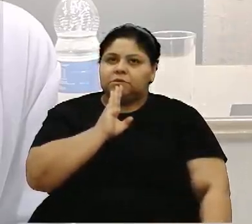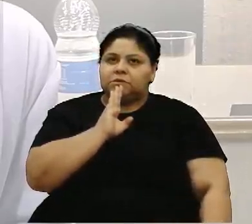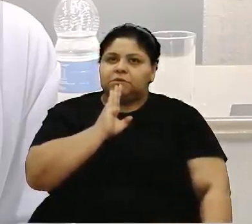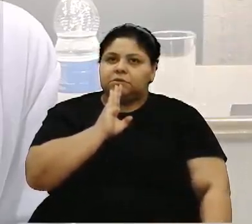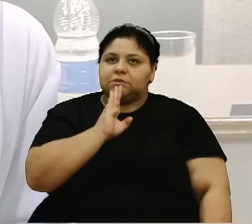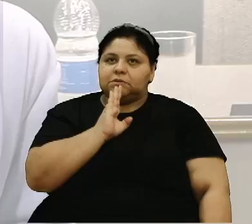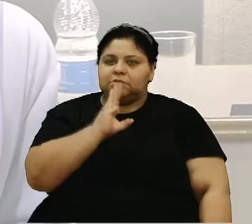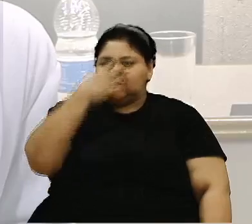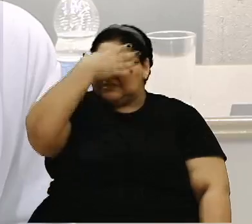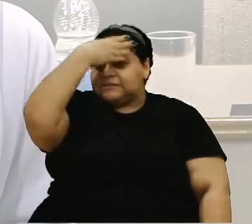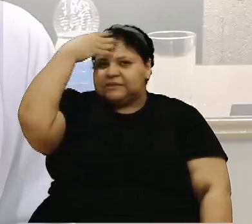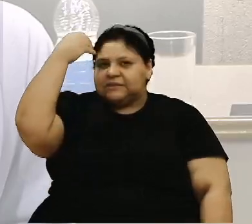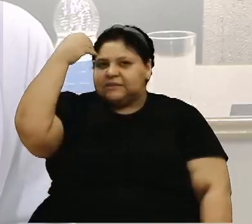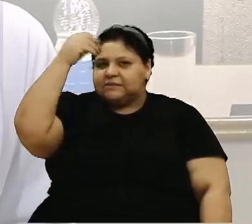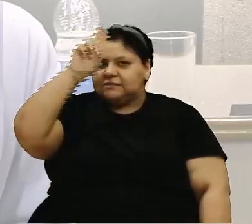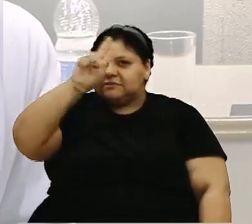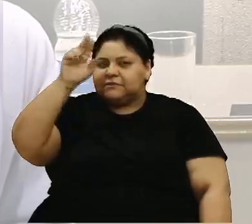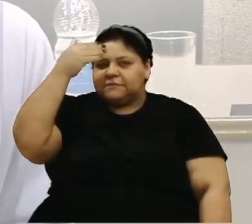Esqueci o.